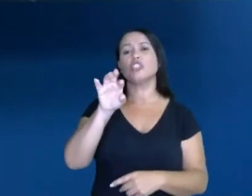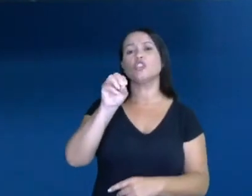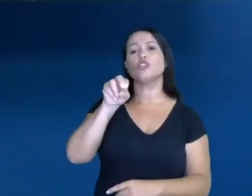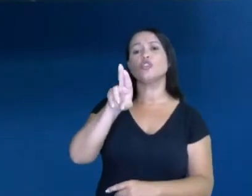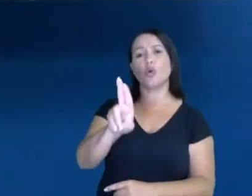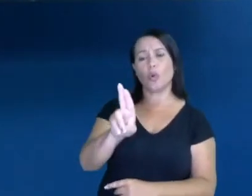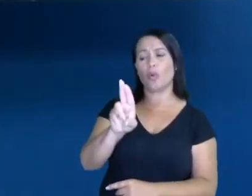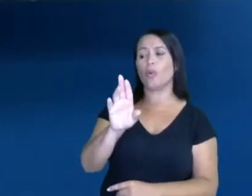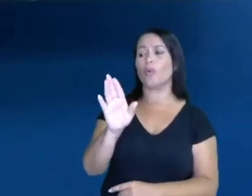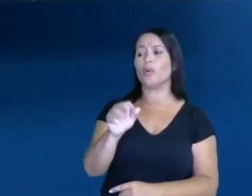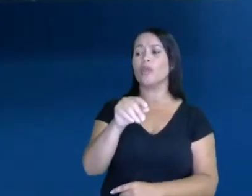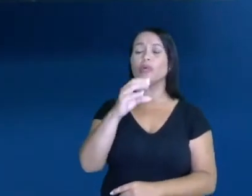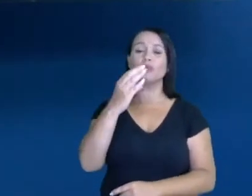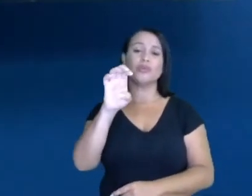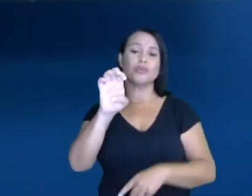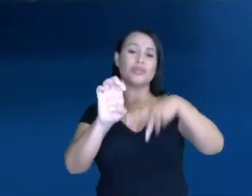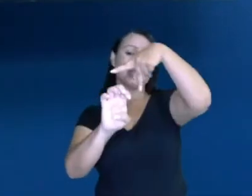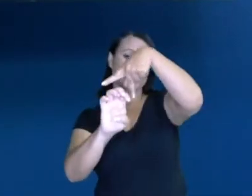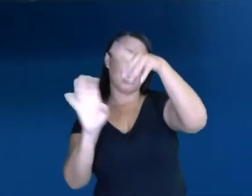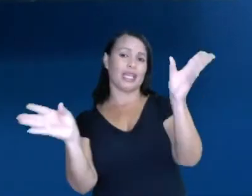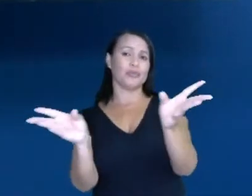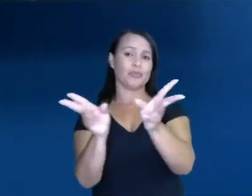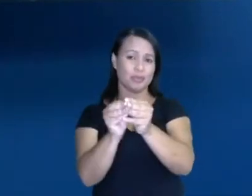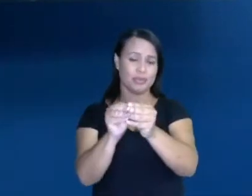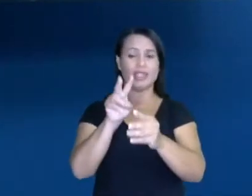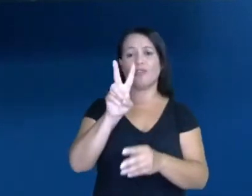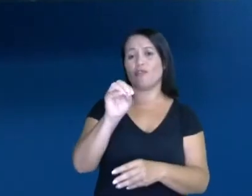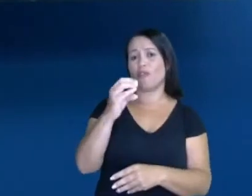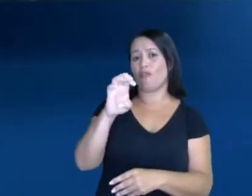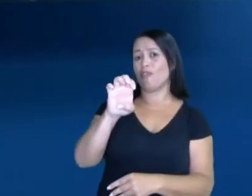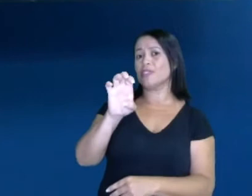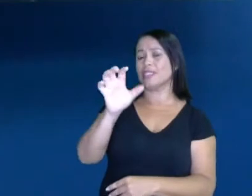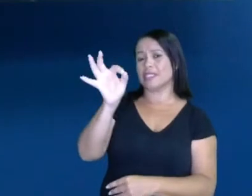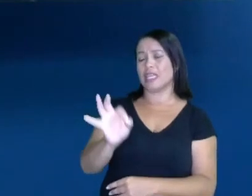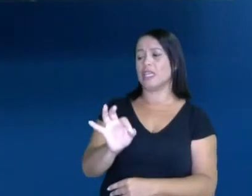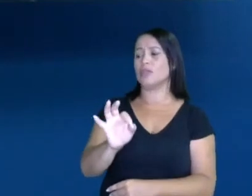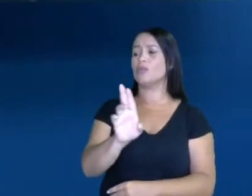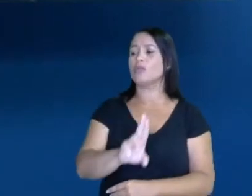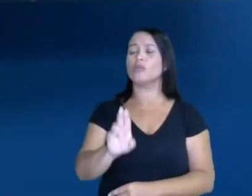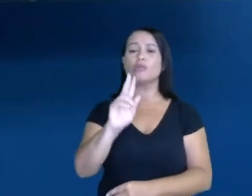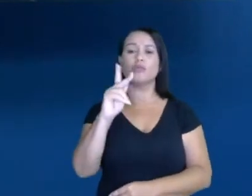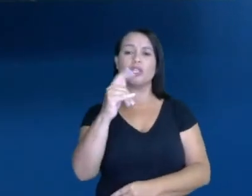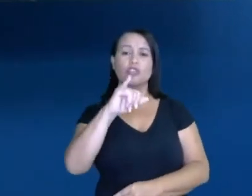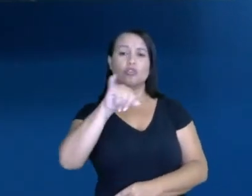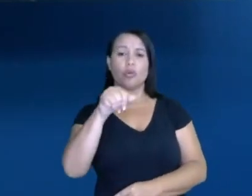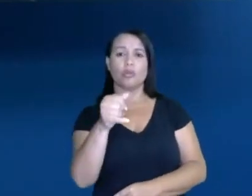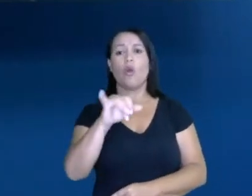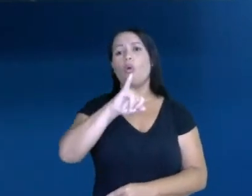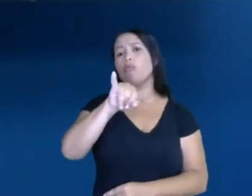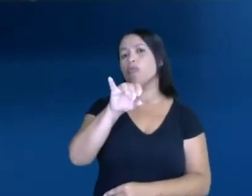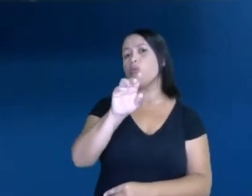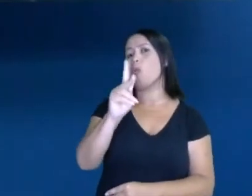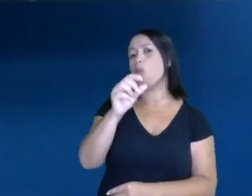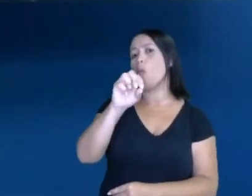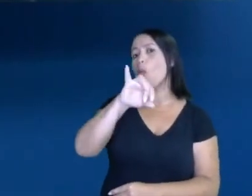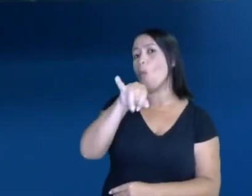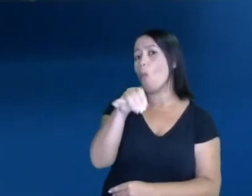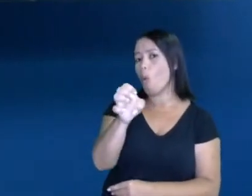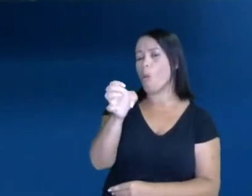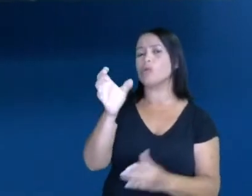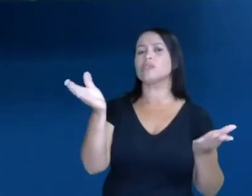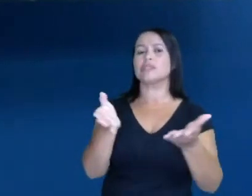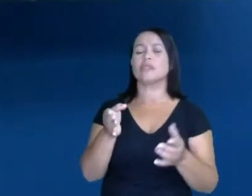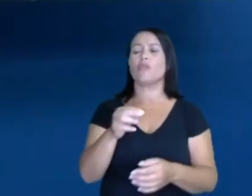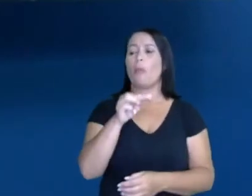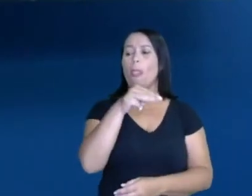eu utilizo o ser em vez de você. Quando eu utilizo o HJ em vez de utilizar o hoje. Quando eu utilizo